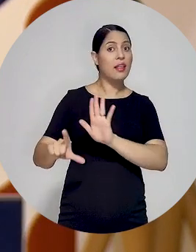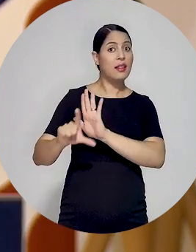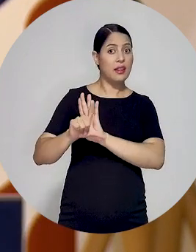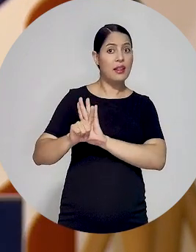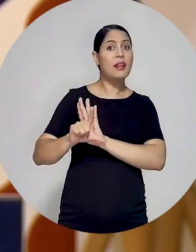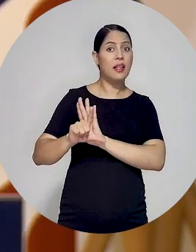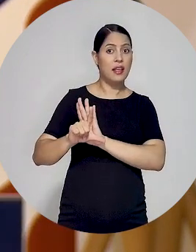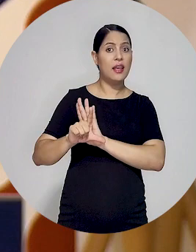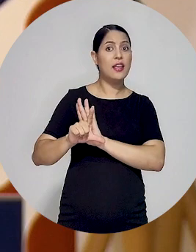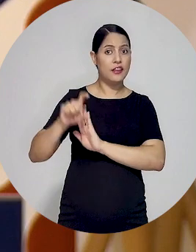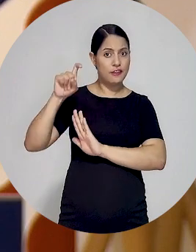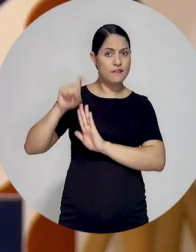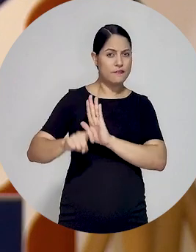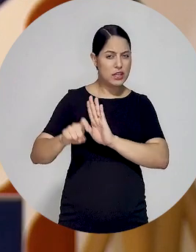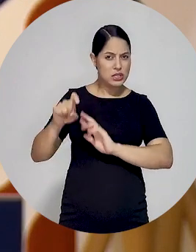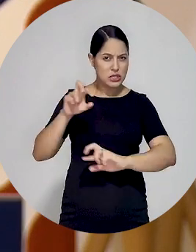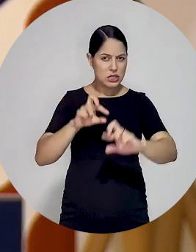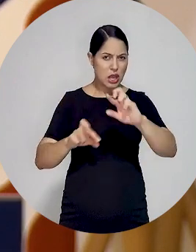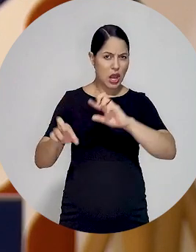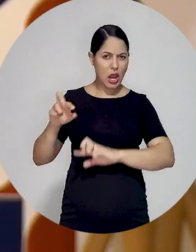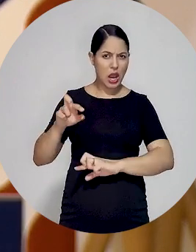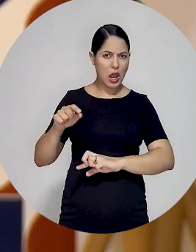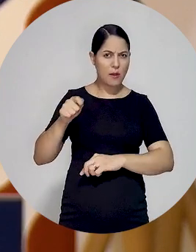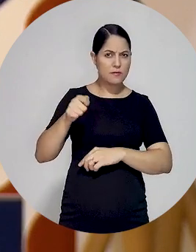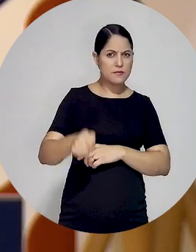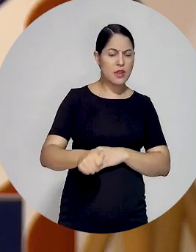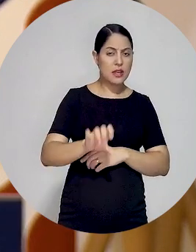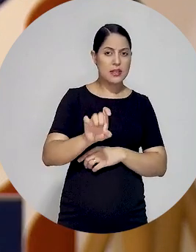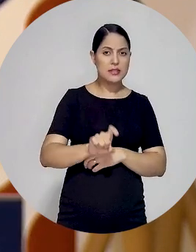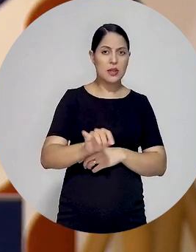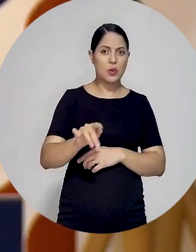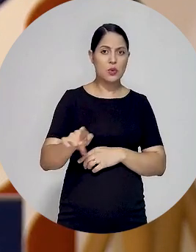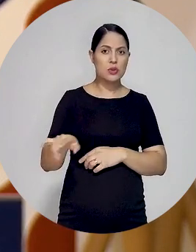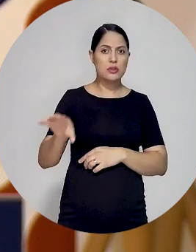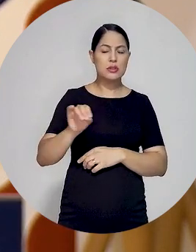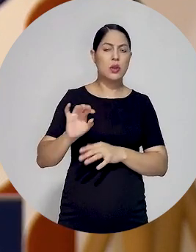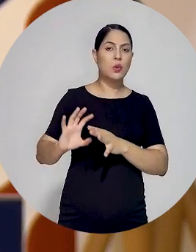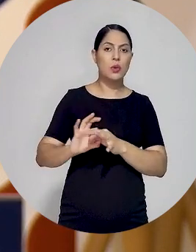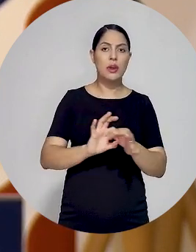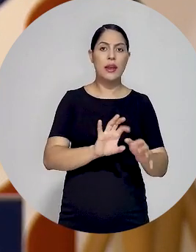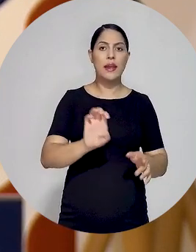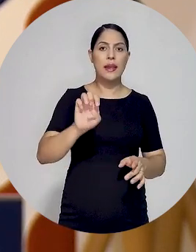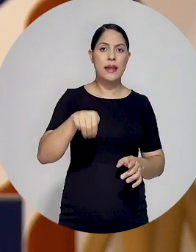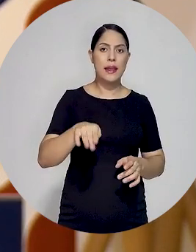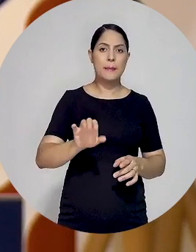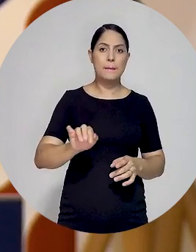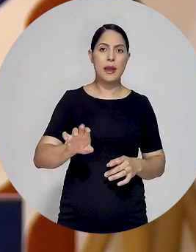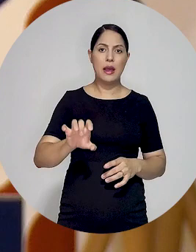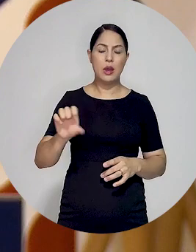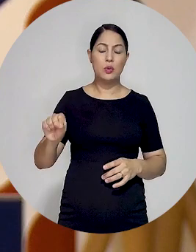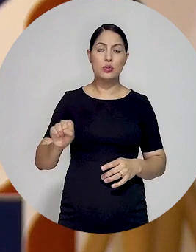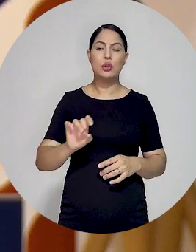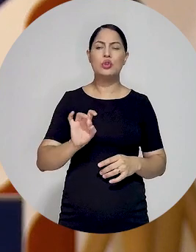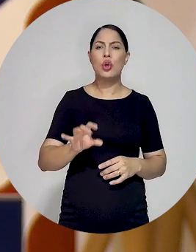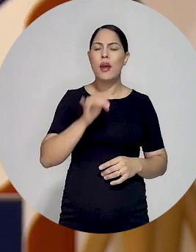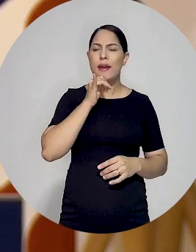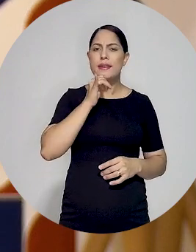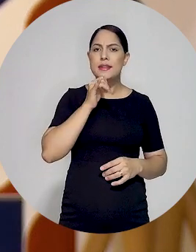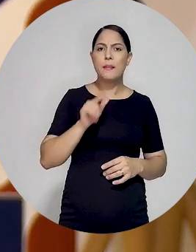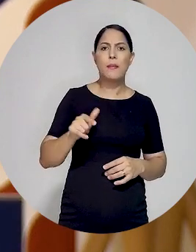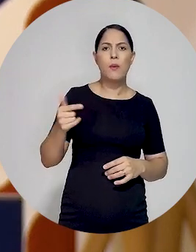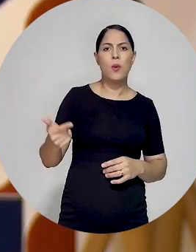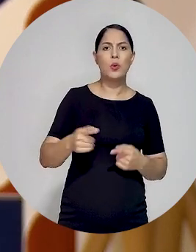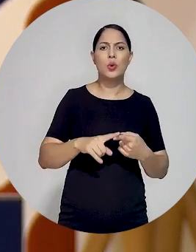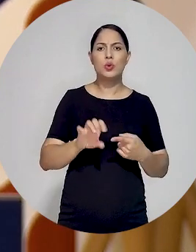para um dispositivo da Lei de Execuções Fiscais, que versa sobre a impossibilidade de reconvenção dos embargos, salvo